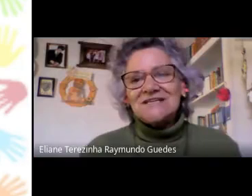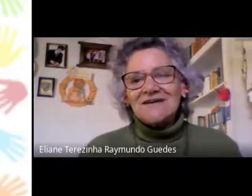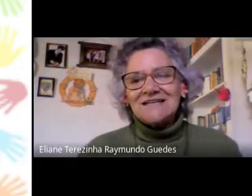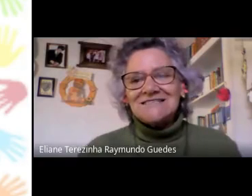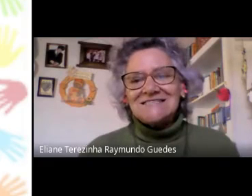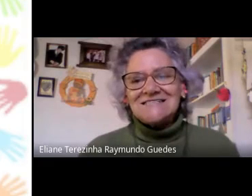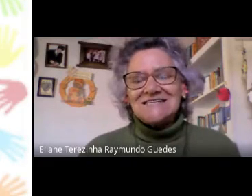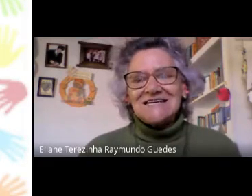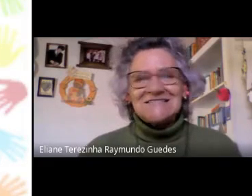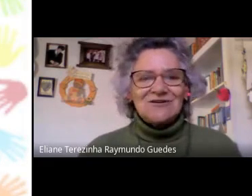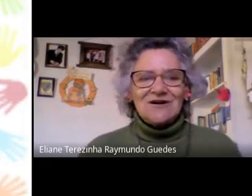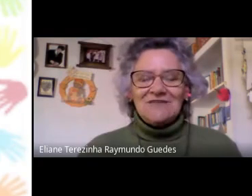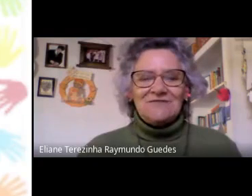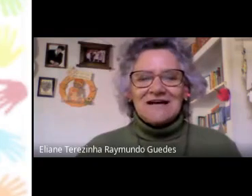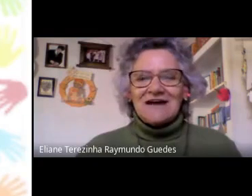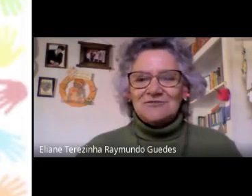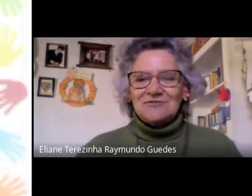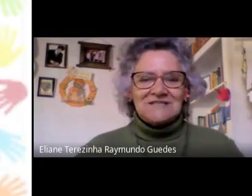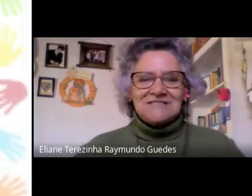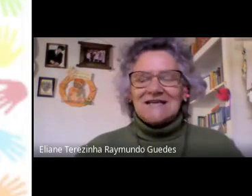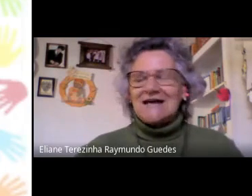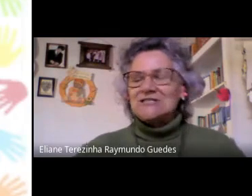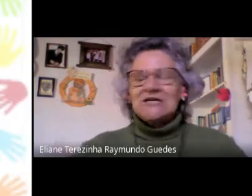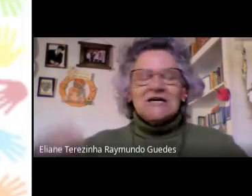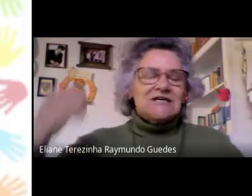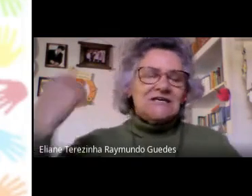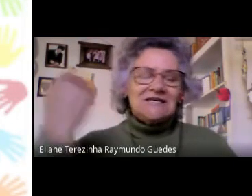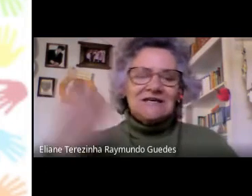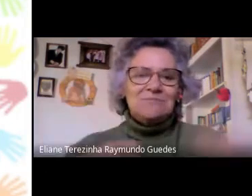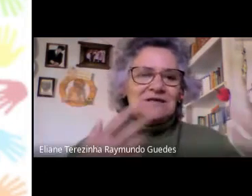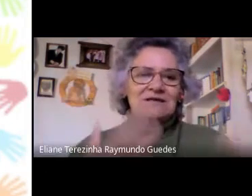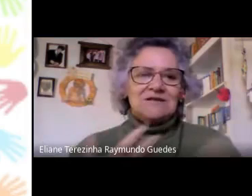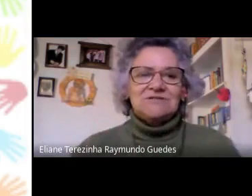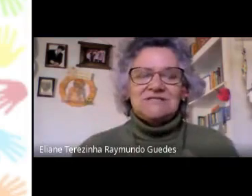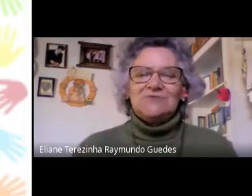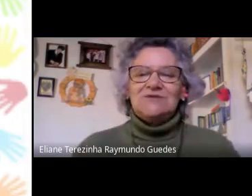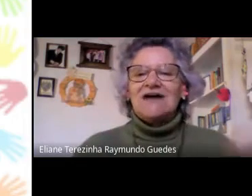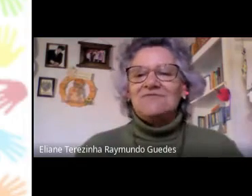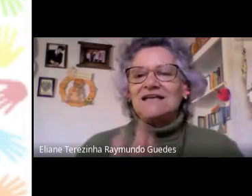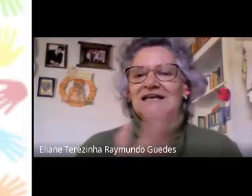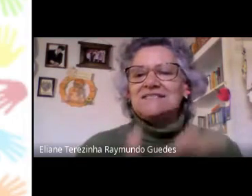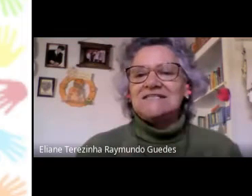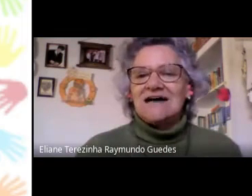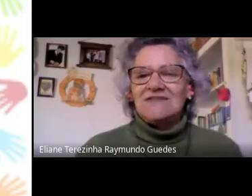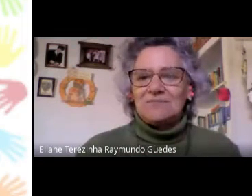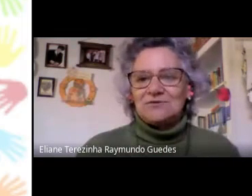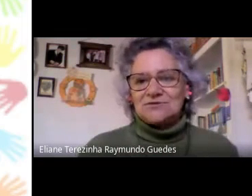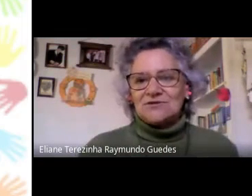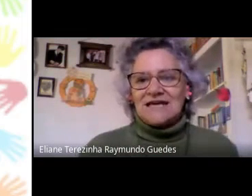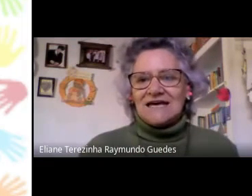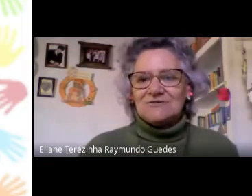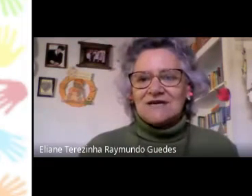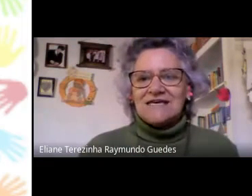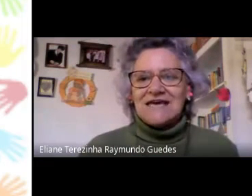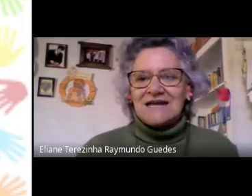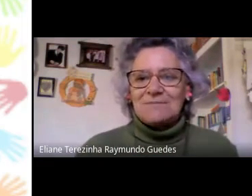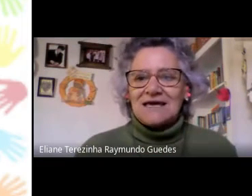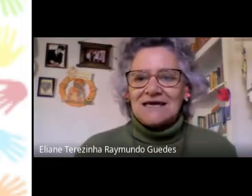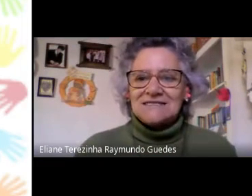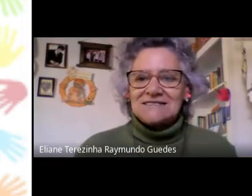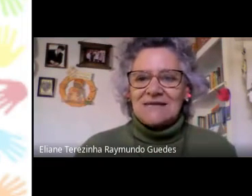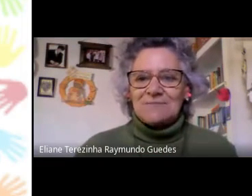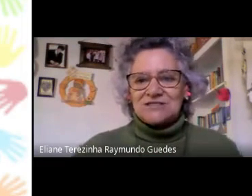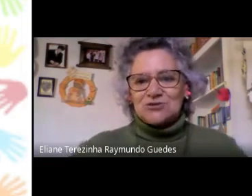Isso, então ele se sentia assim, ó, ele ficava numa felicidade e não se segurava, ia lá e ensinava para os colegas o que era